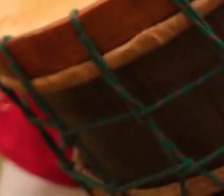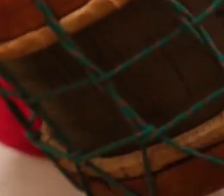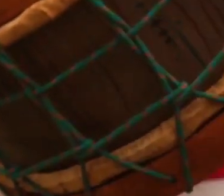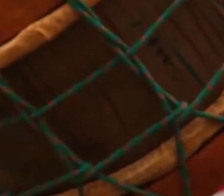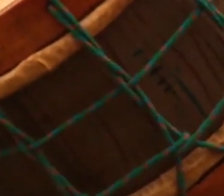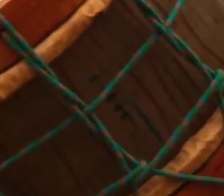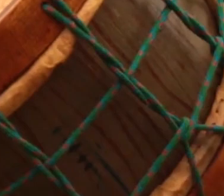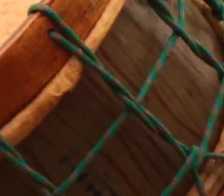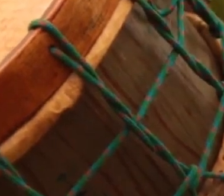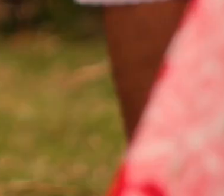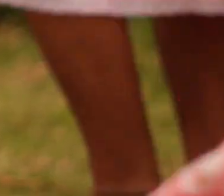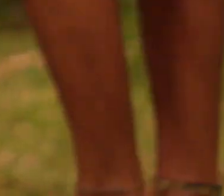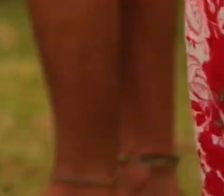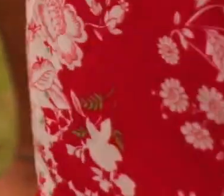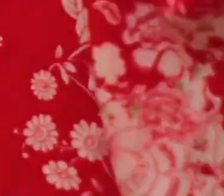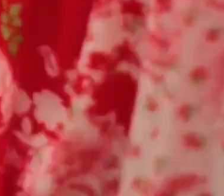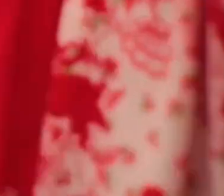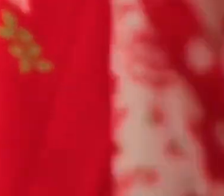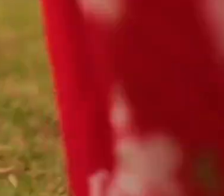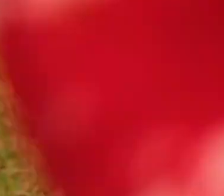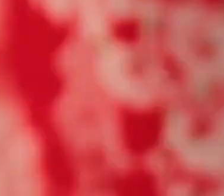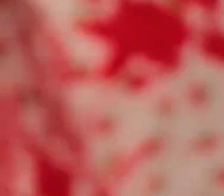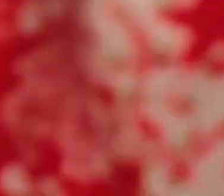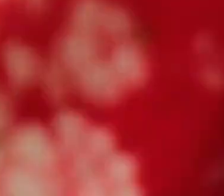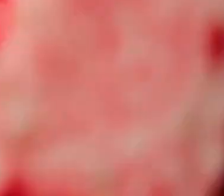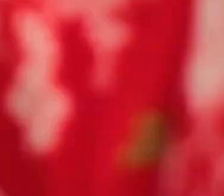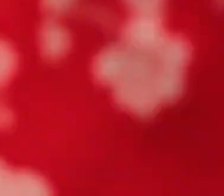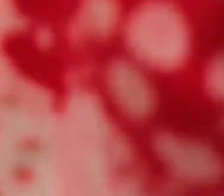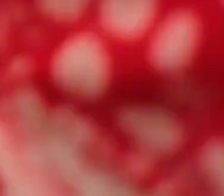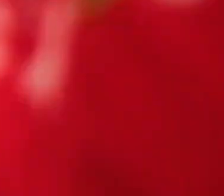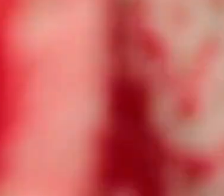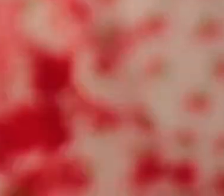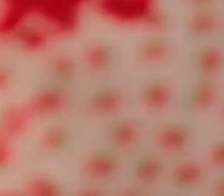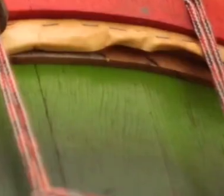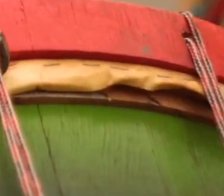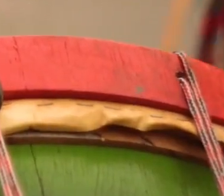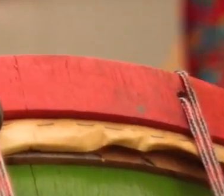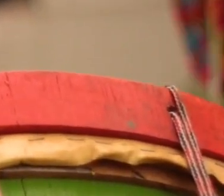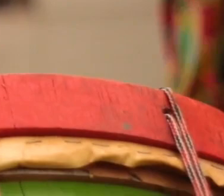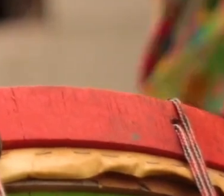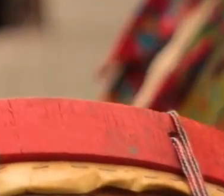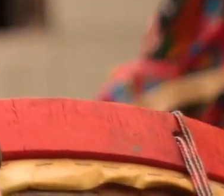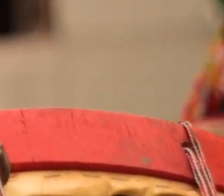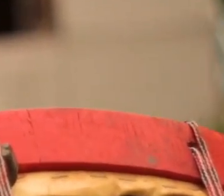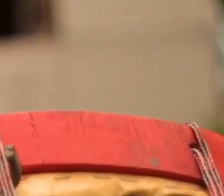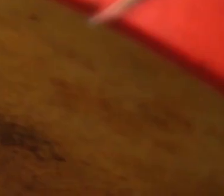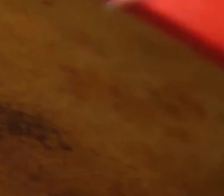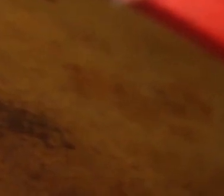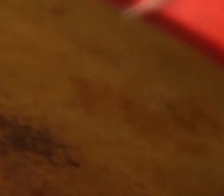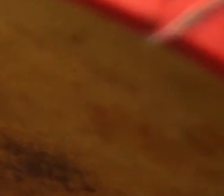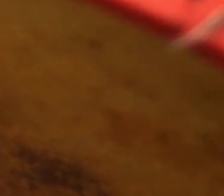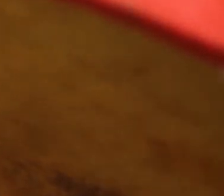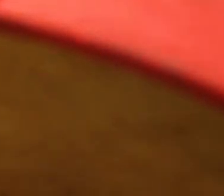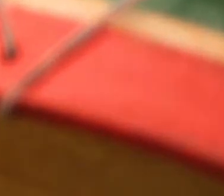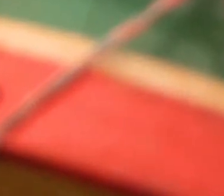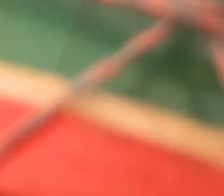Saravá São Benedito. Salve o bumbo, o nosso canto. Oi, Saravá São Benedito. Salve o